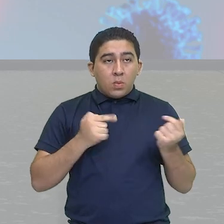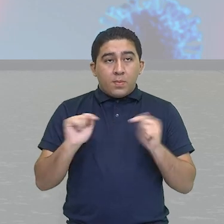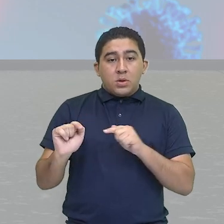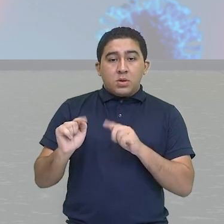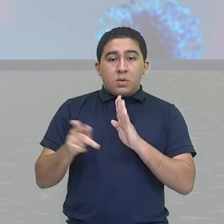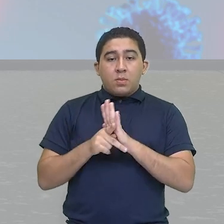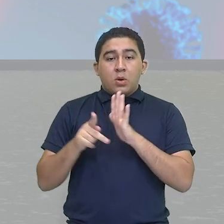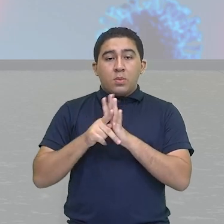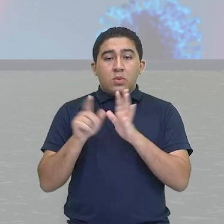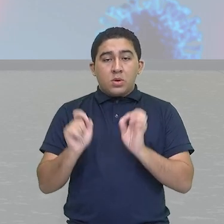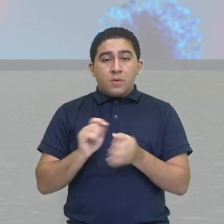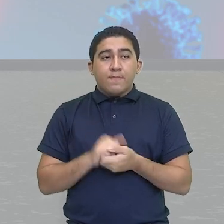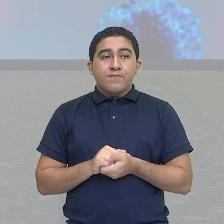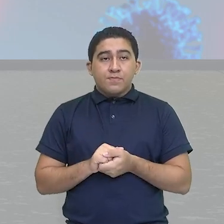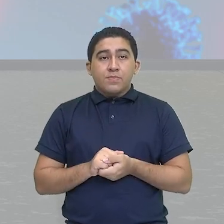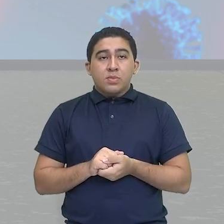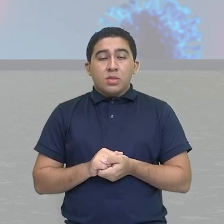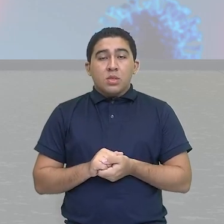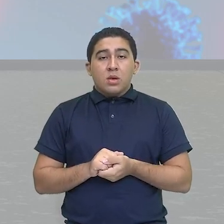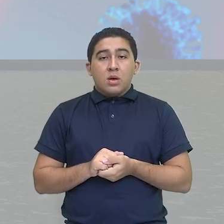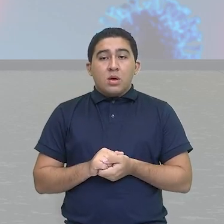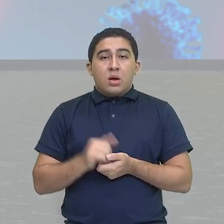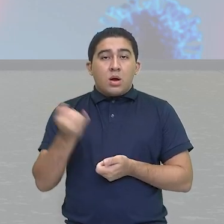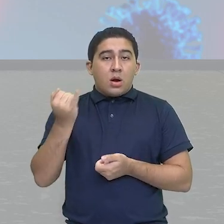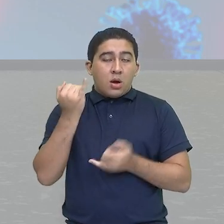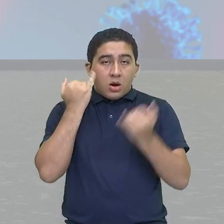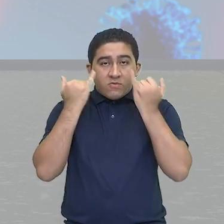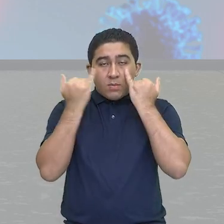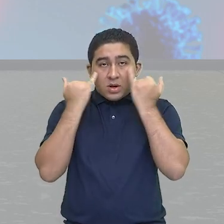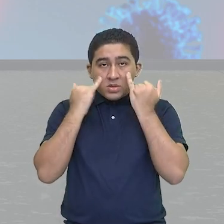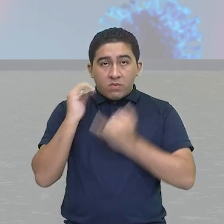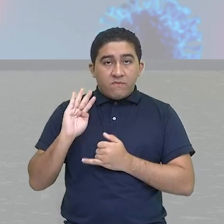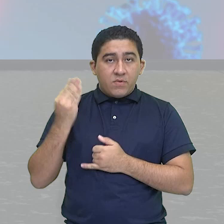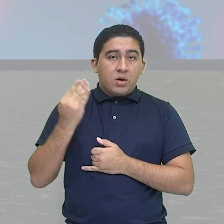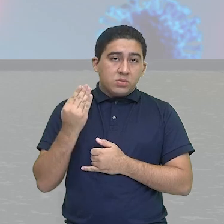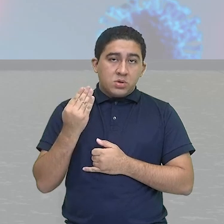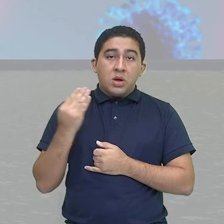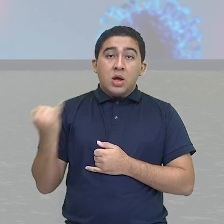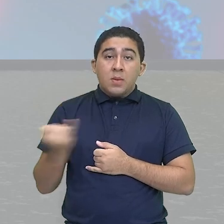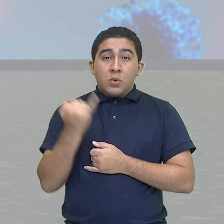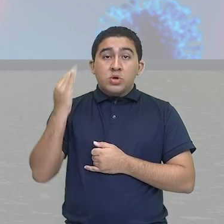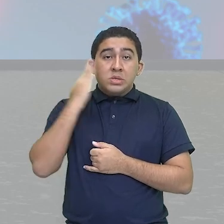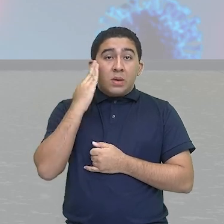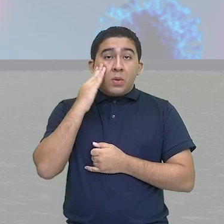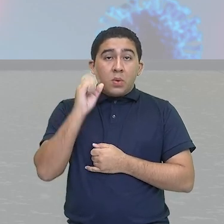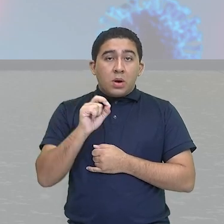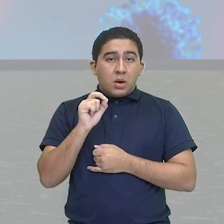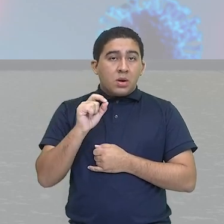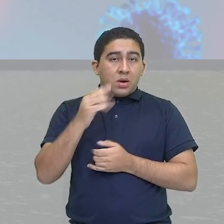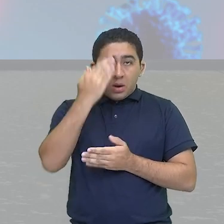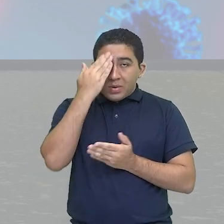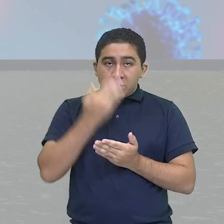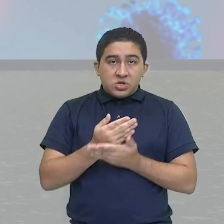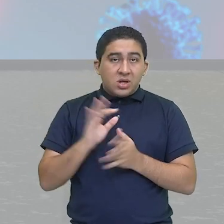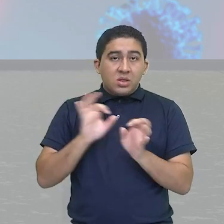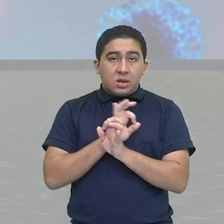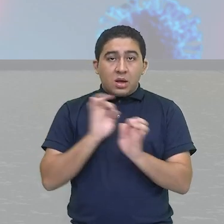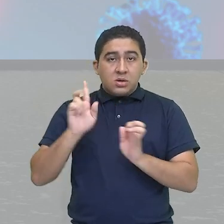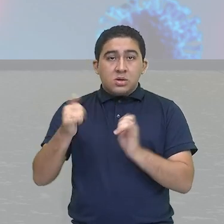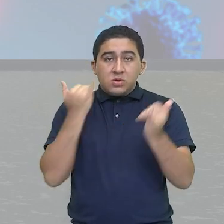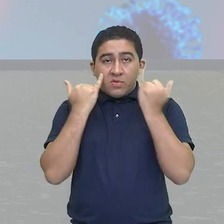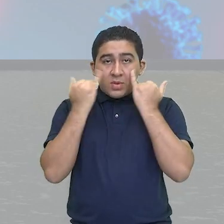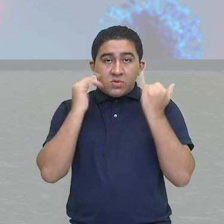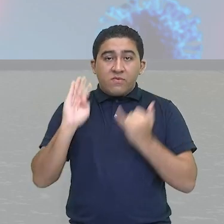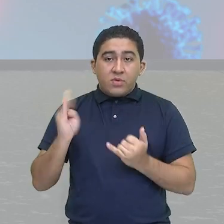a fake news, né? Você não acreditar no quanto que essas vacinas podem ser